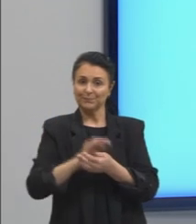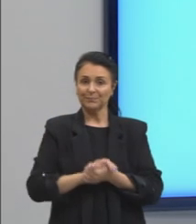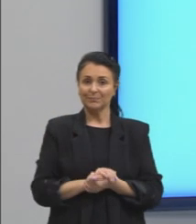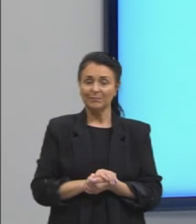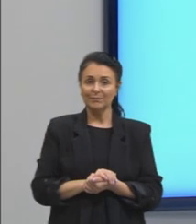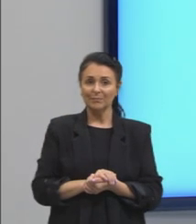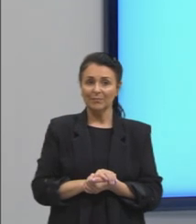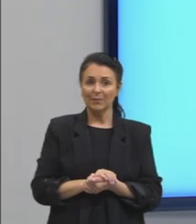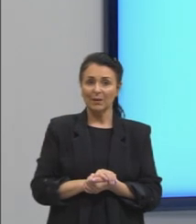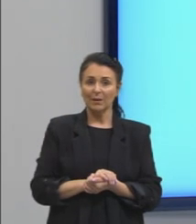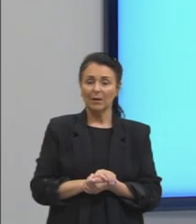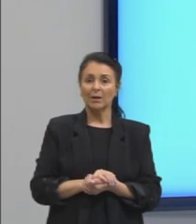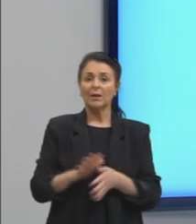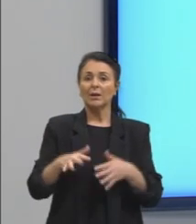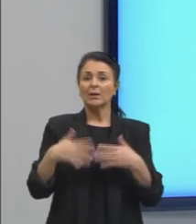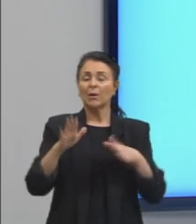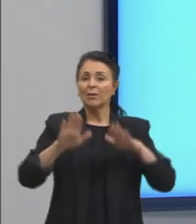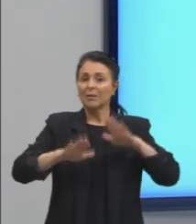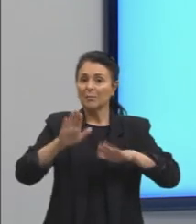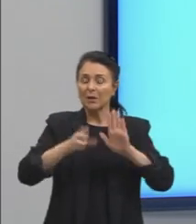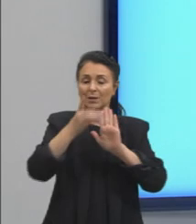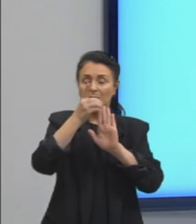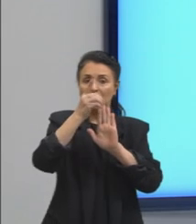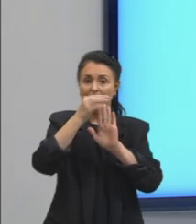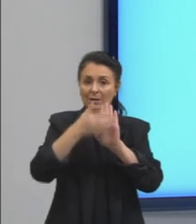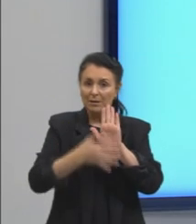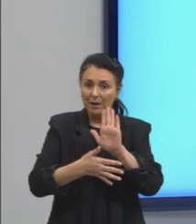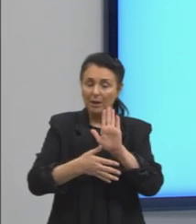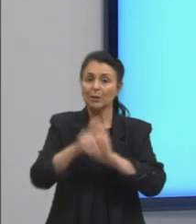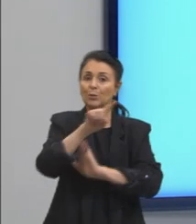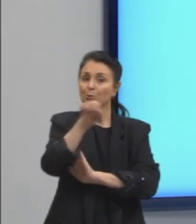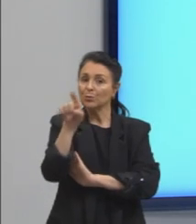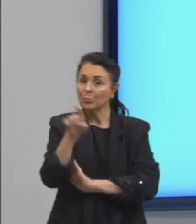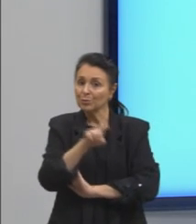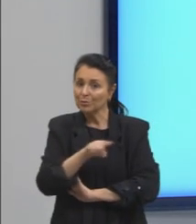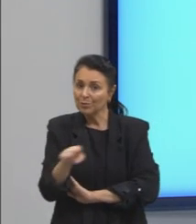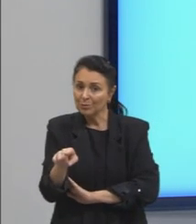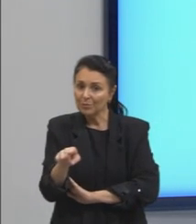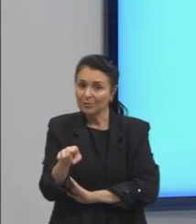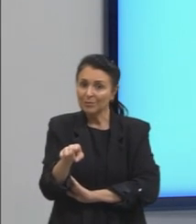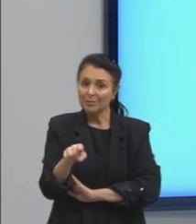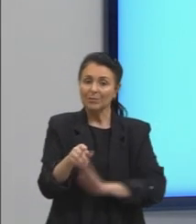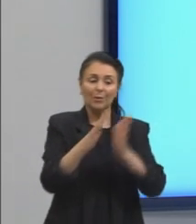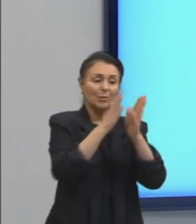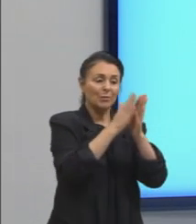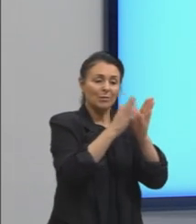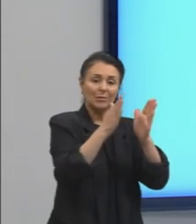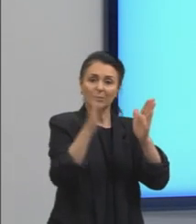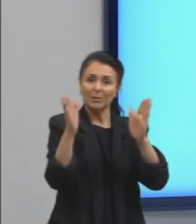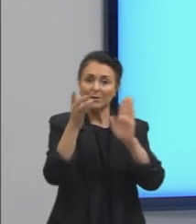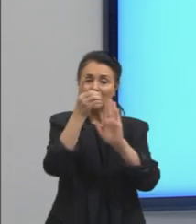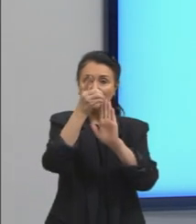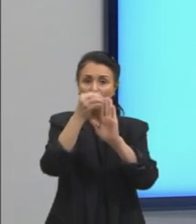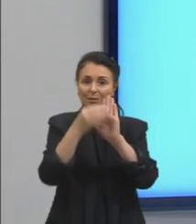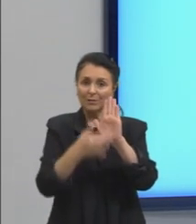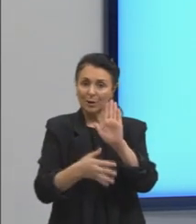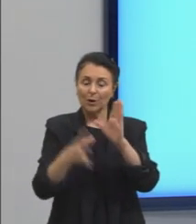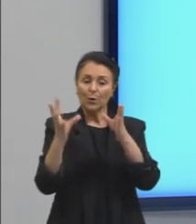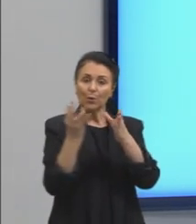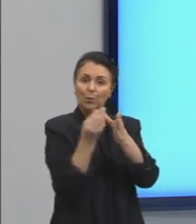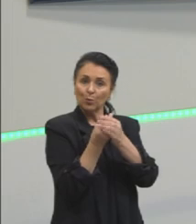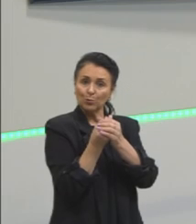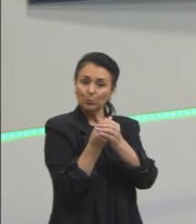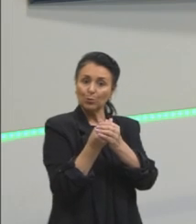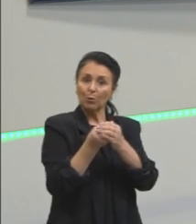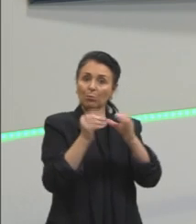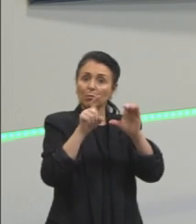é então que por sua vez dependem da definição dos números inteiros é uma consequência de definições né uma um conjunto